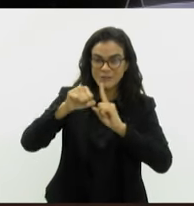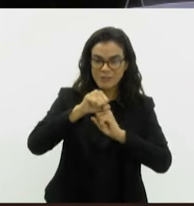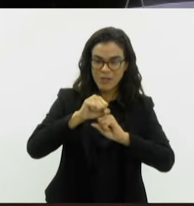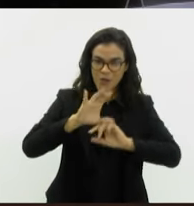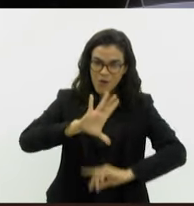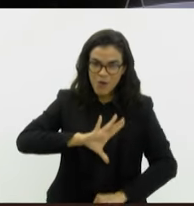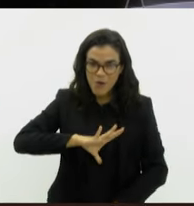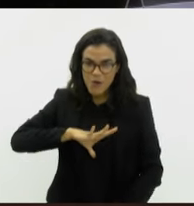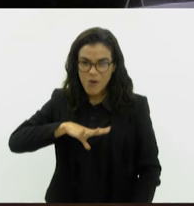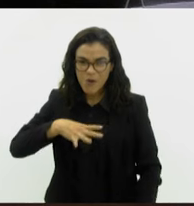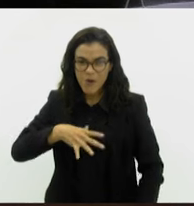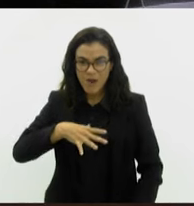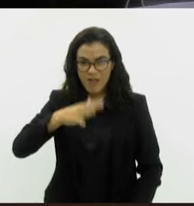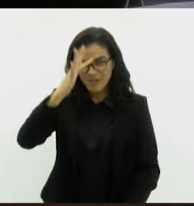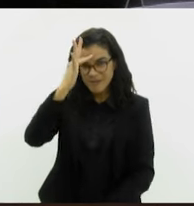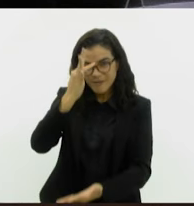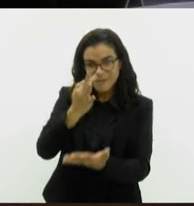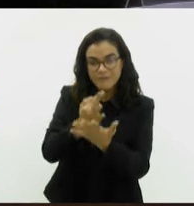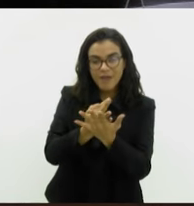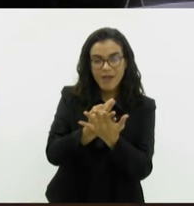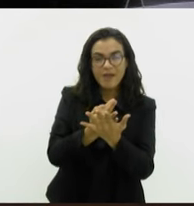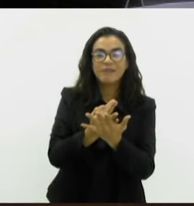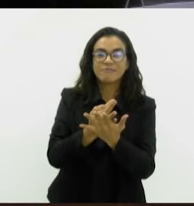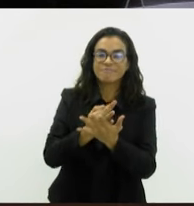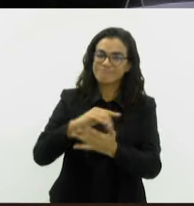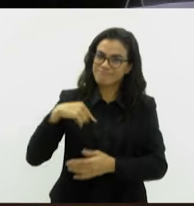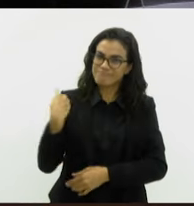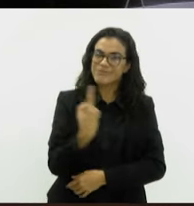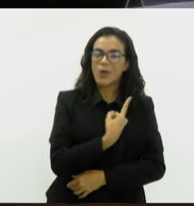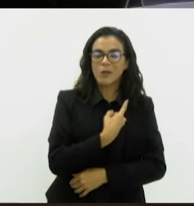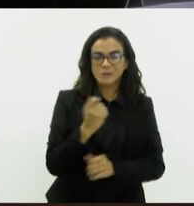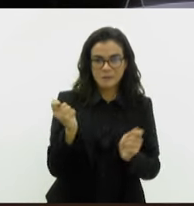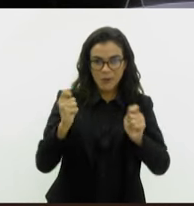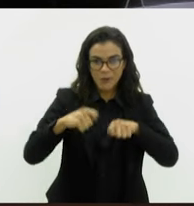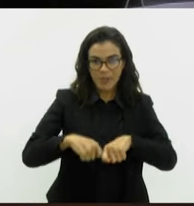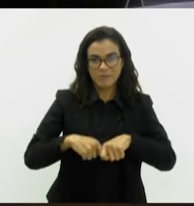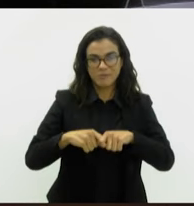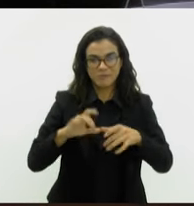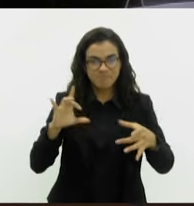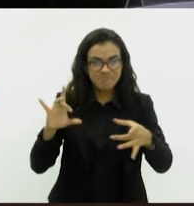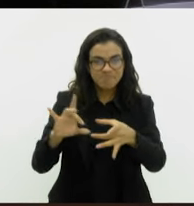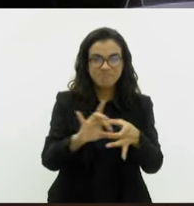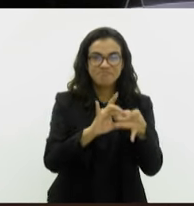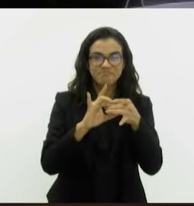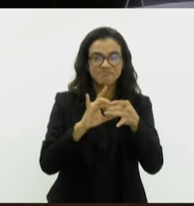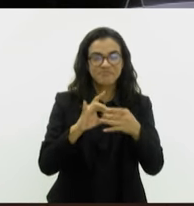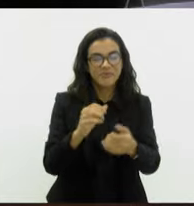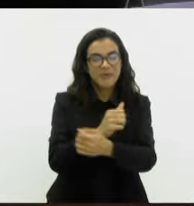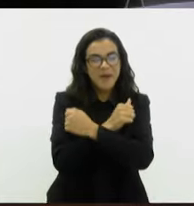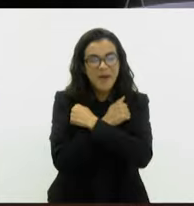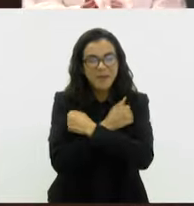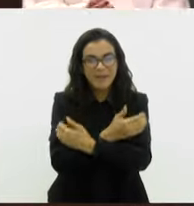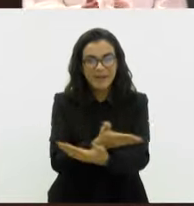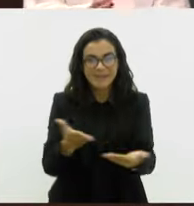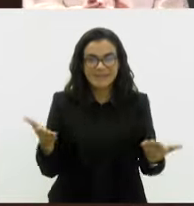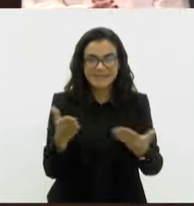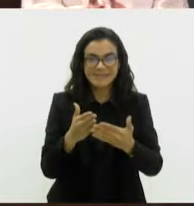coragem e fé vocês podem e juntos nós podemos um grande